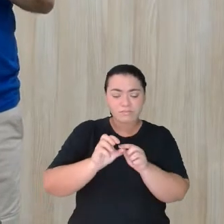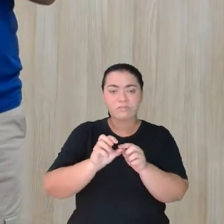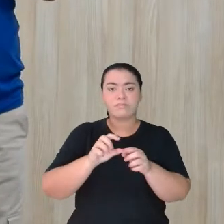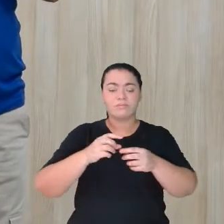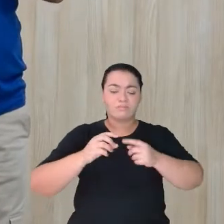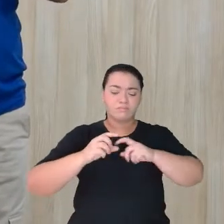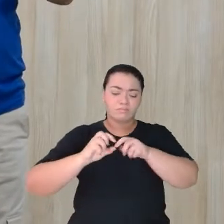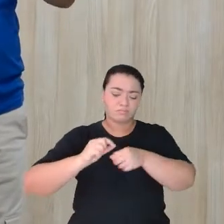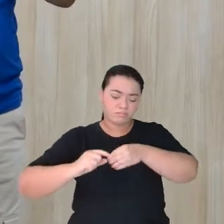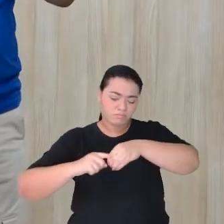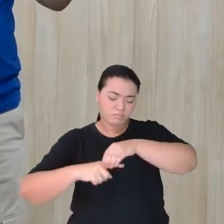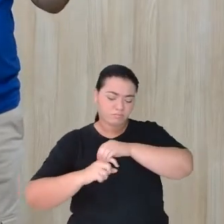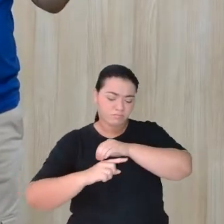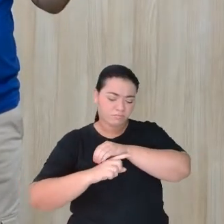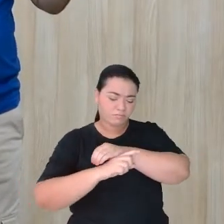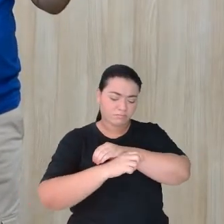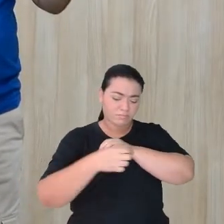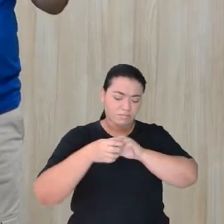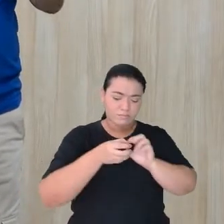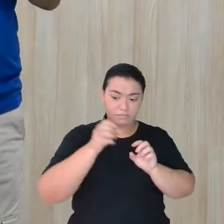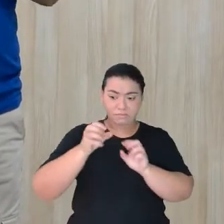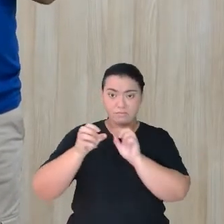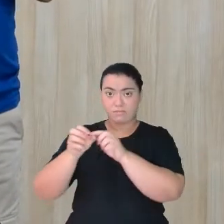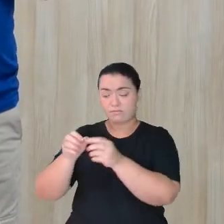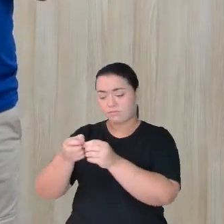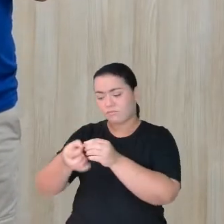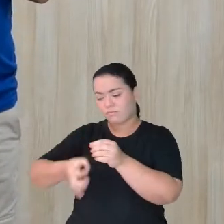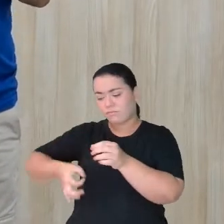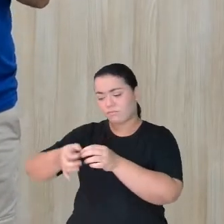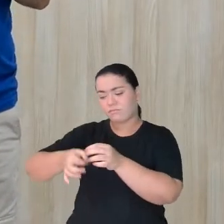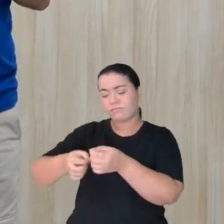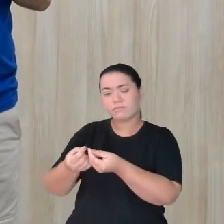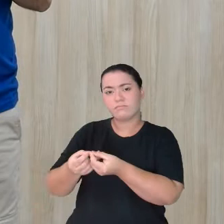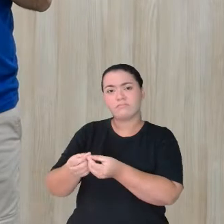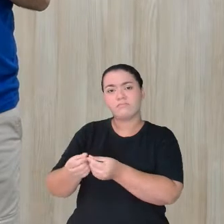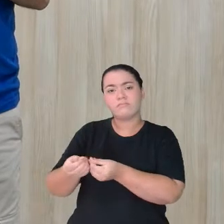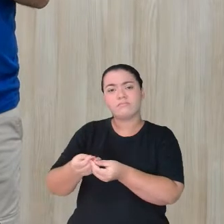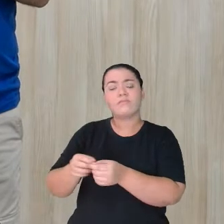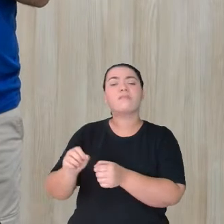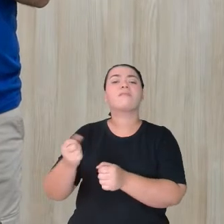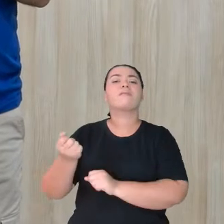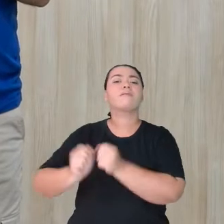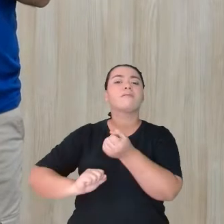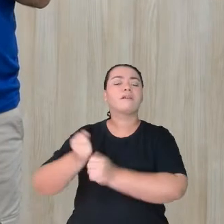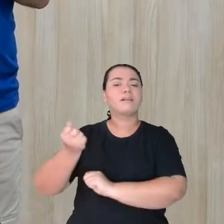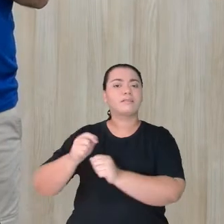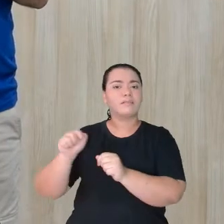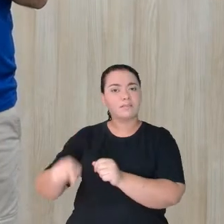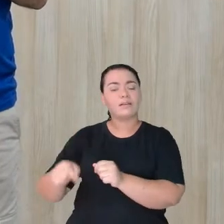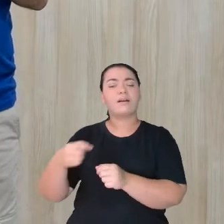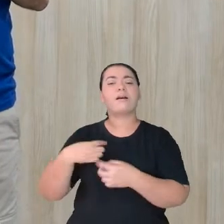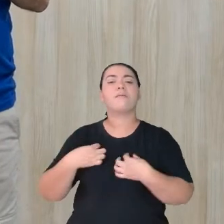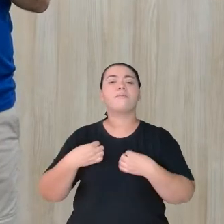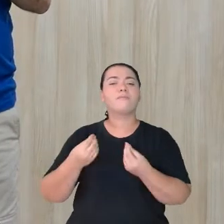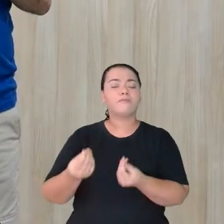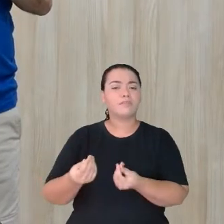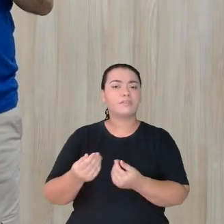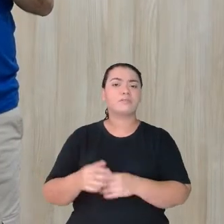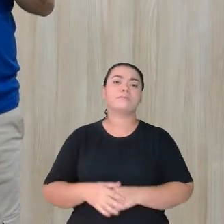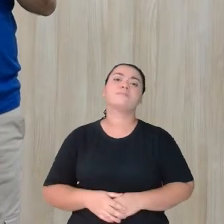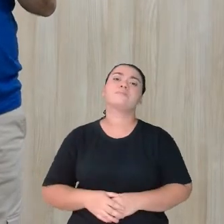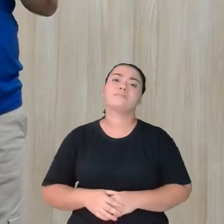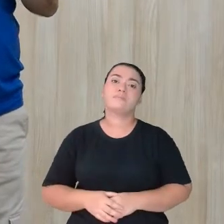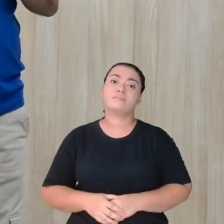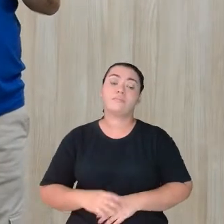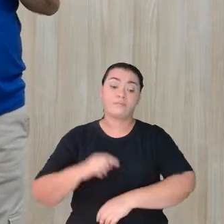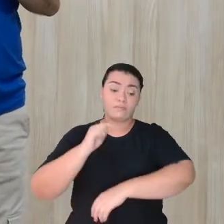casulos, desenrolavam ali o fio. A gente viu até que, por curiosidade, né, que aquele casulo ele é feito todo